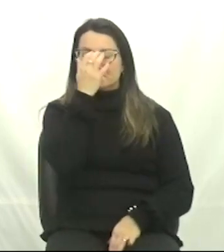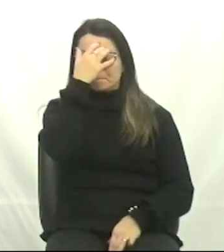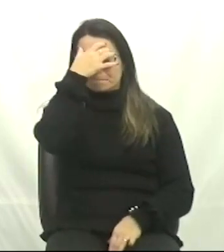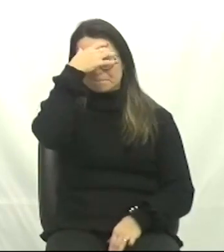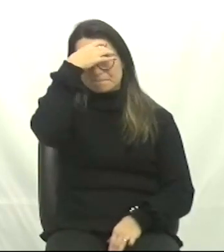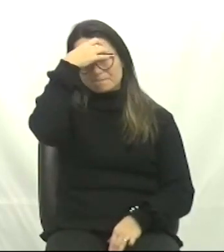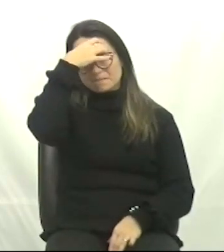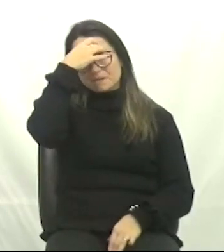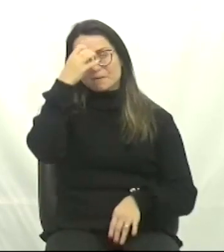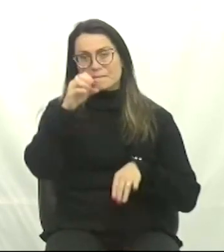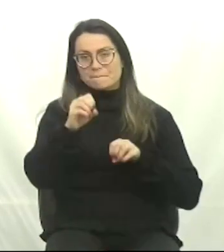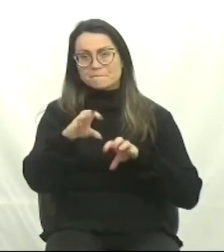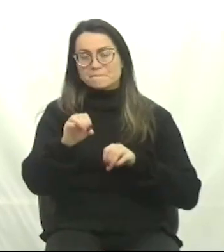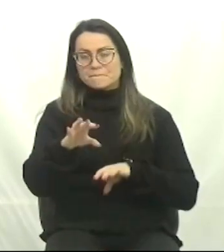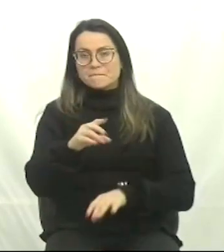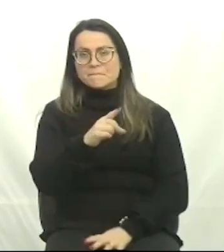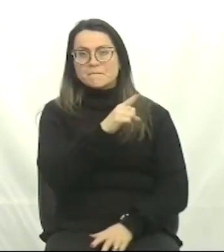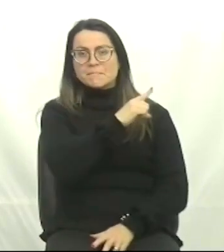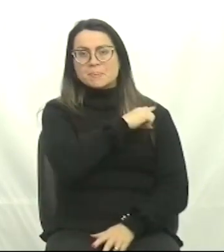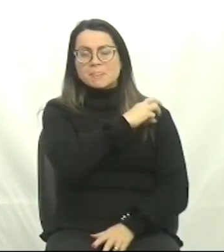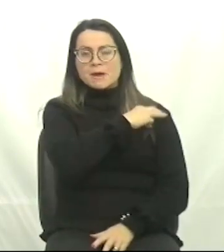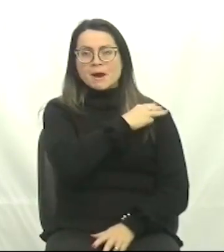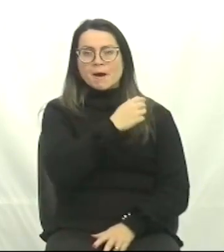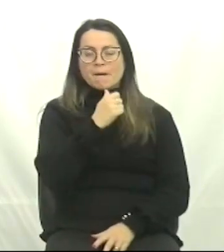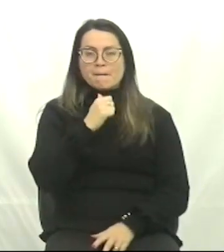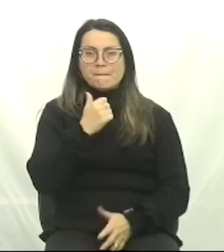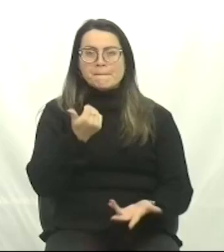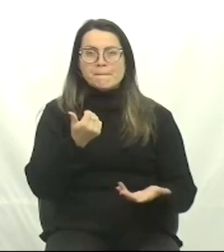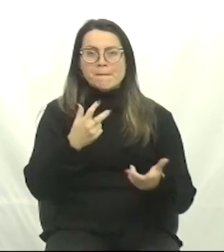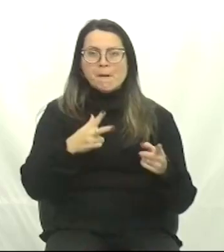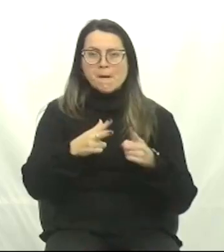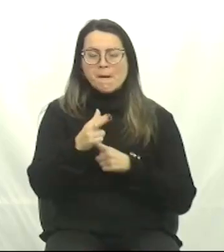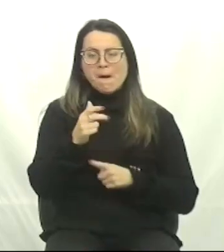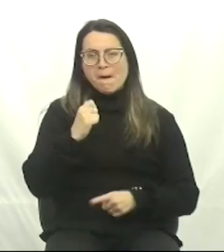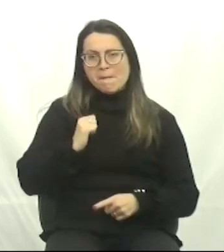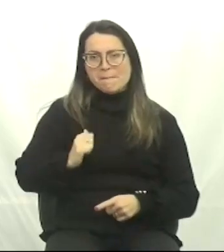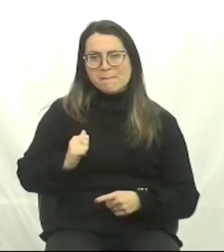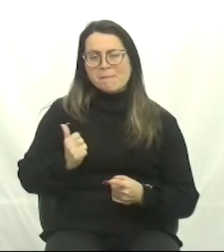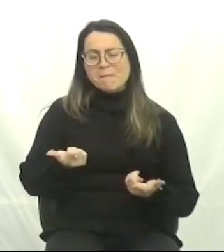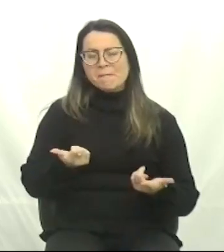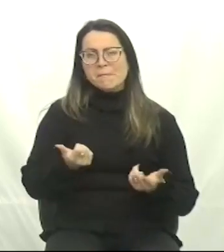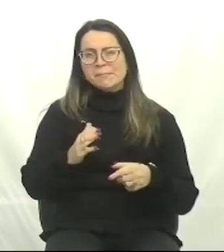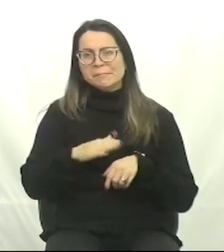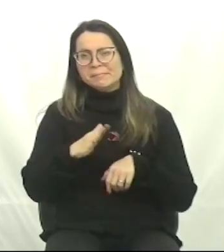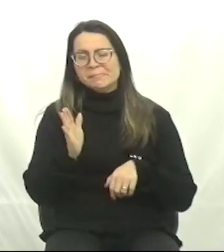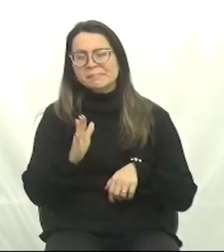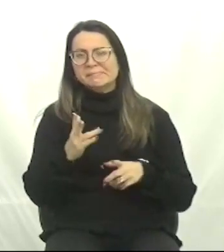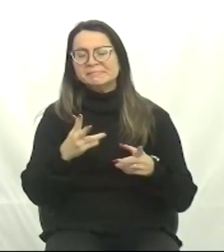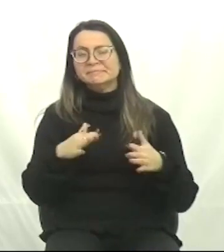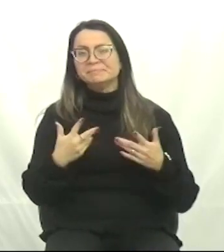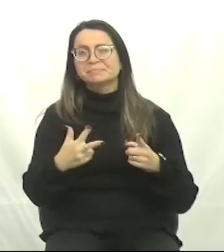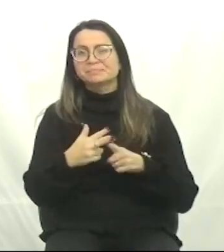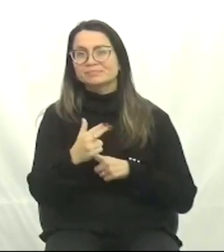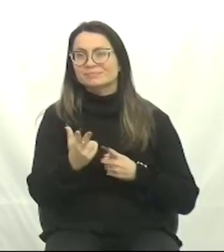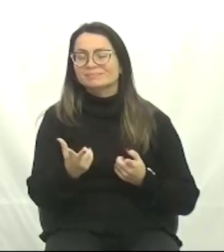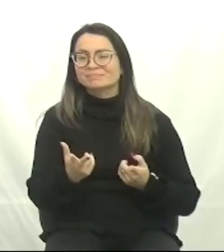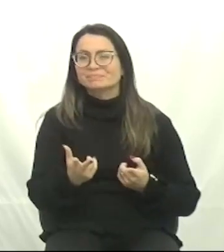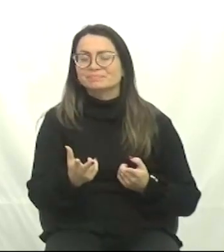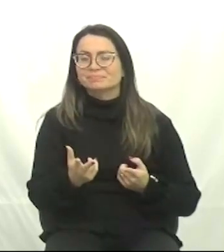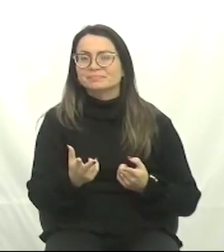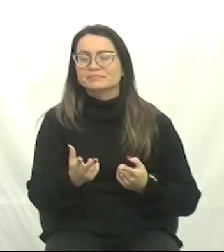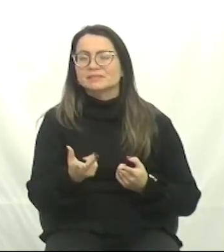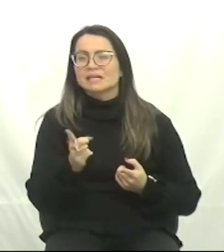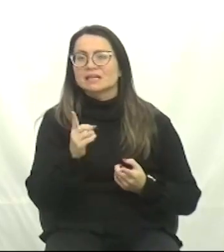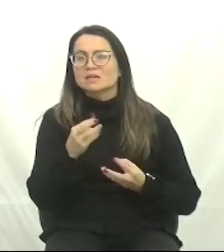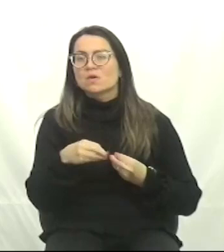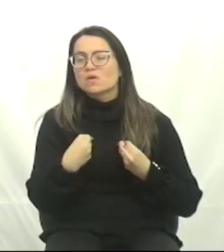em 2021. Então, isso é grave. Então, cortar a bolsa é cortar a possibilidade desses alunos, com ou sem universidade